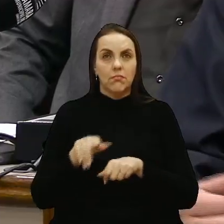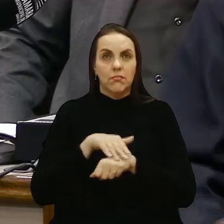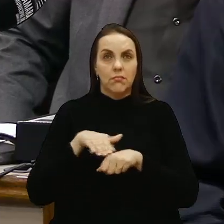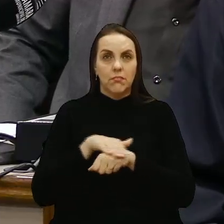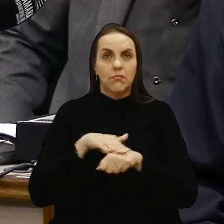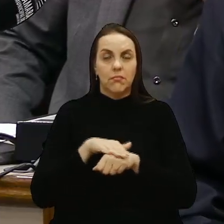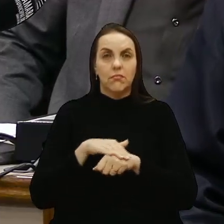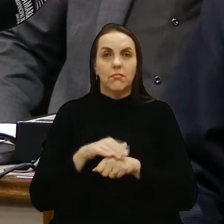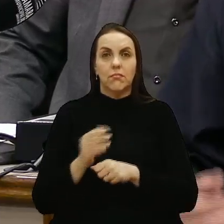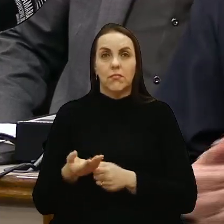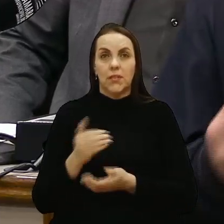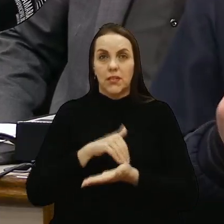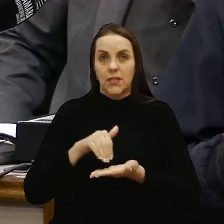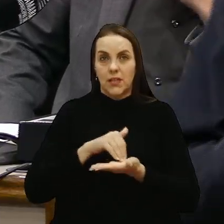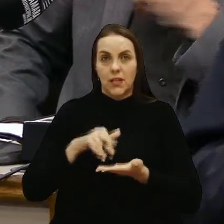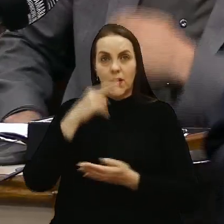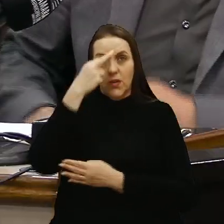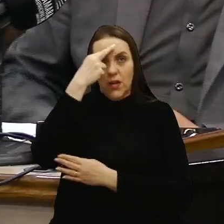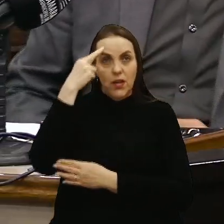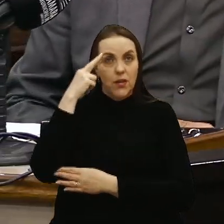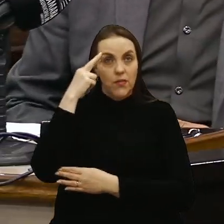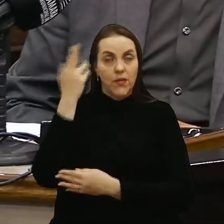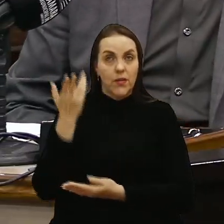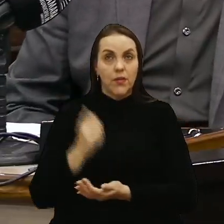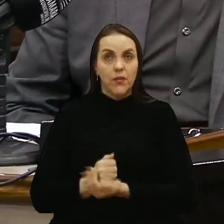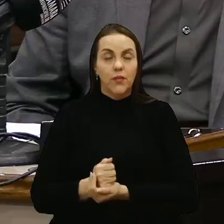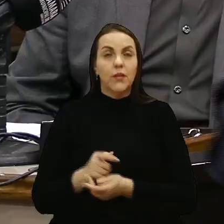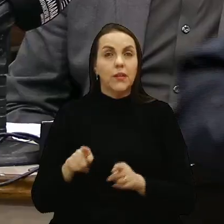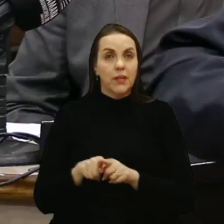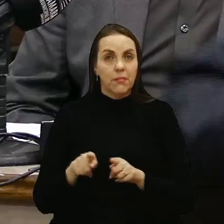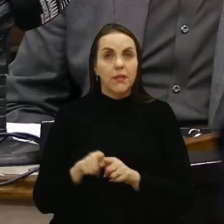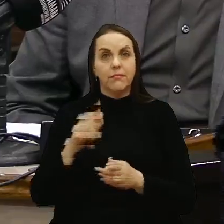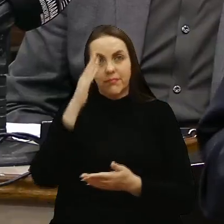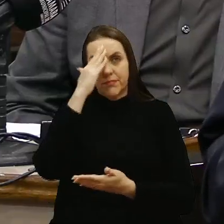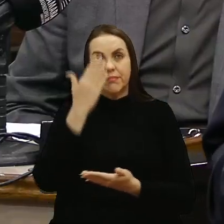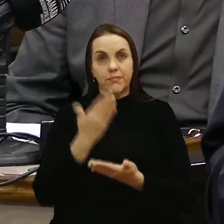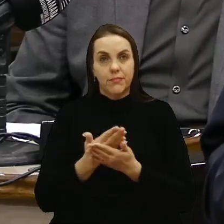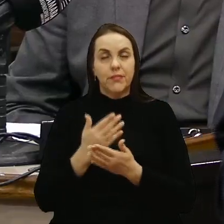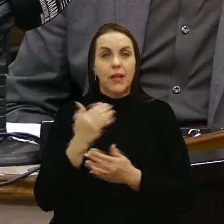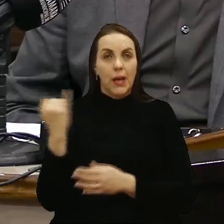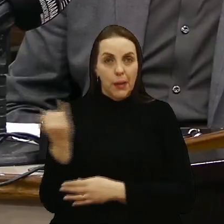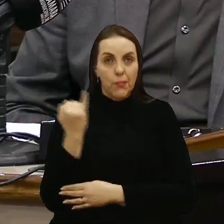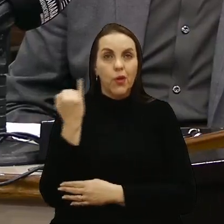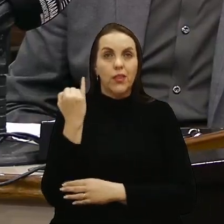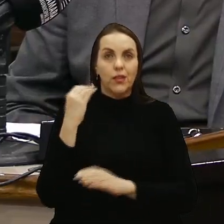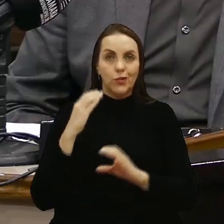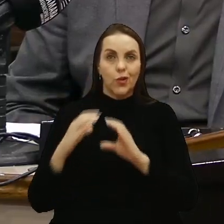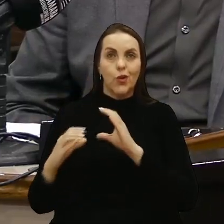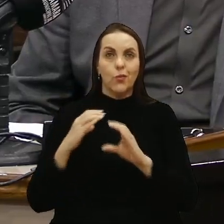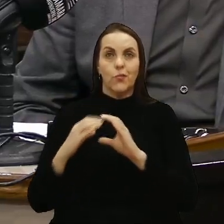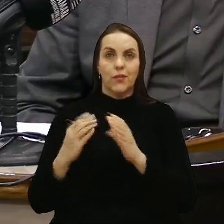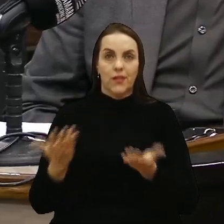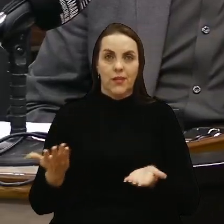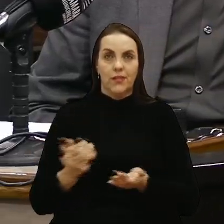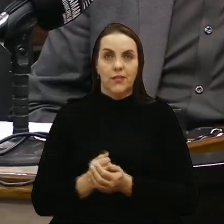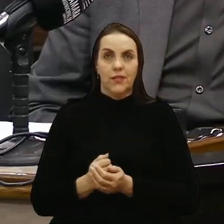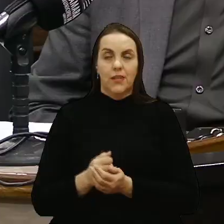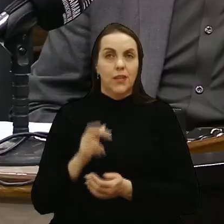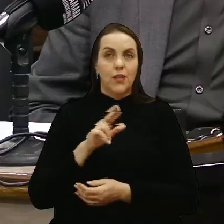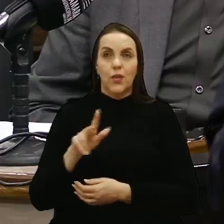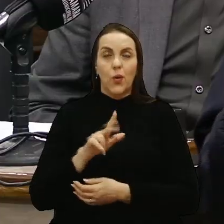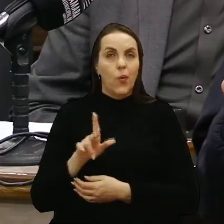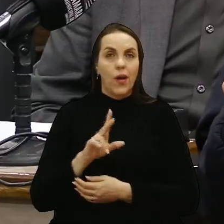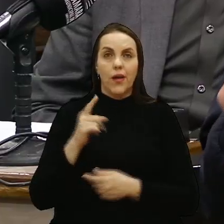secretário Rafael Bueno. Secretário, eu acho importante a comunicação. Até não é nem o fato, não